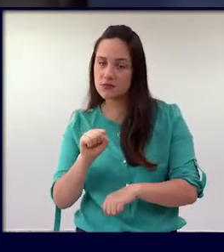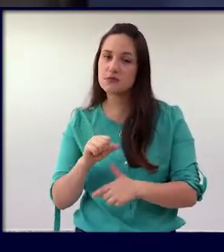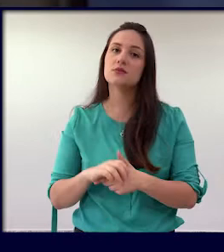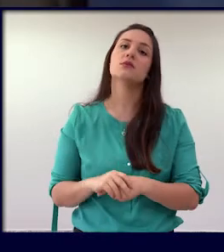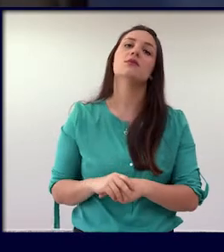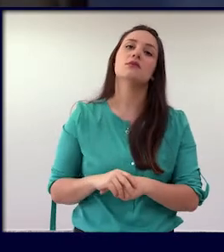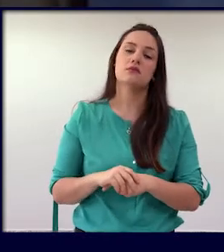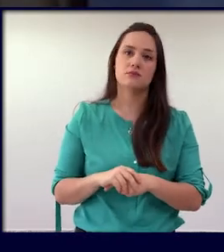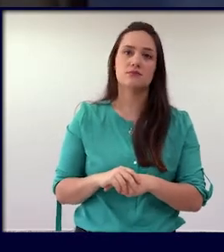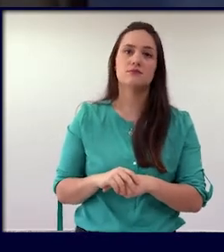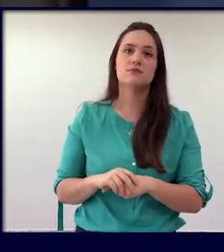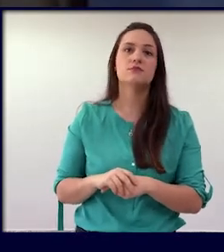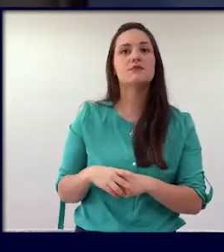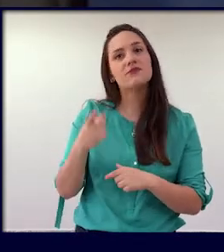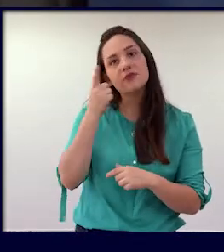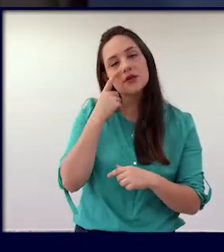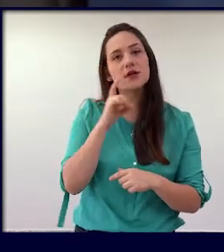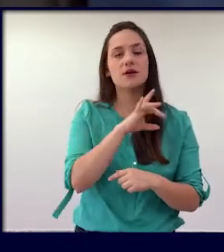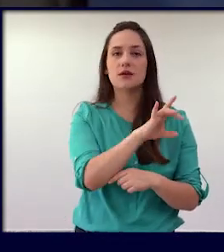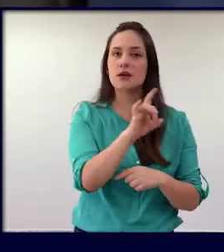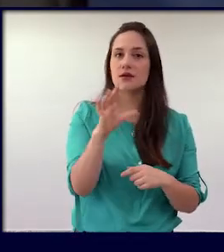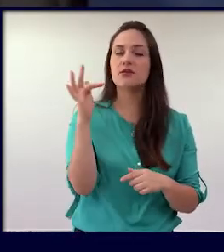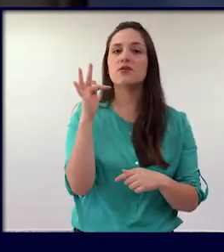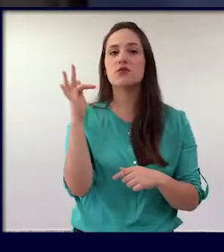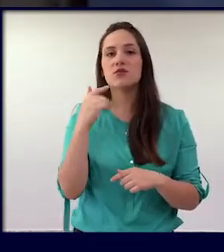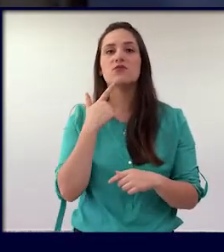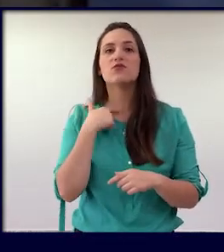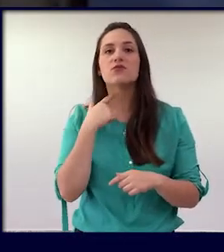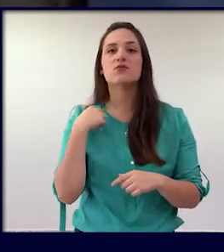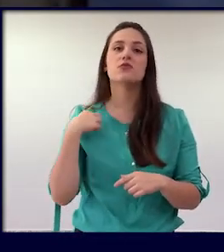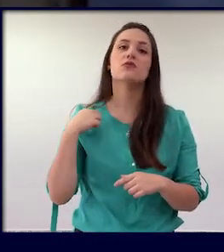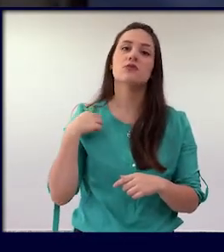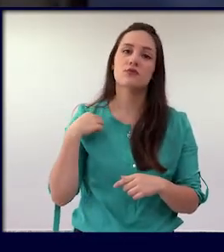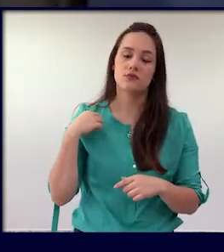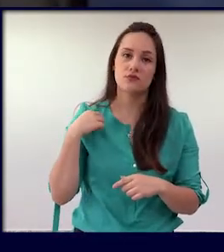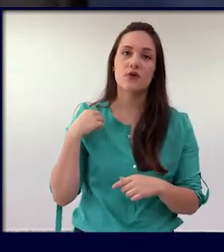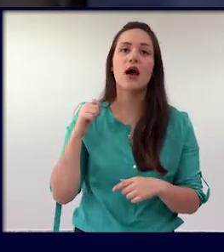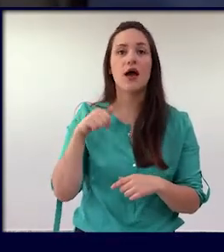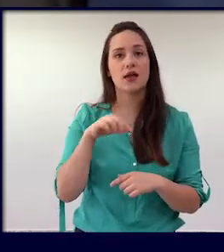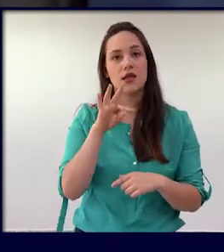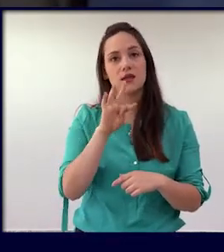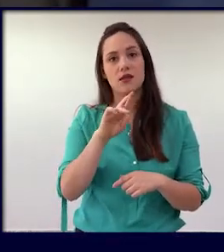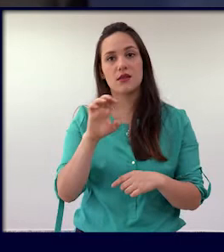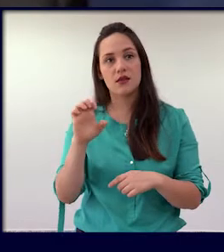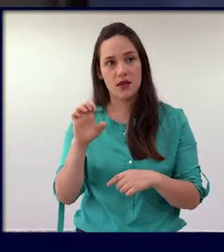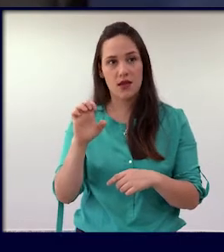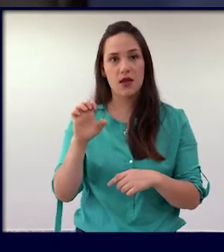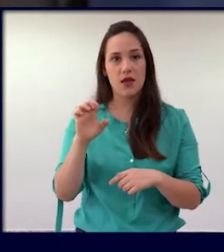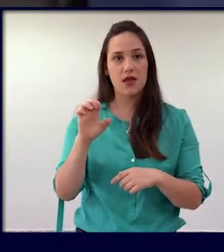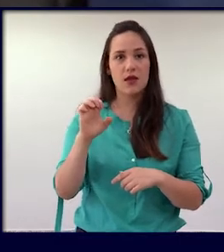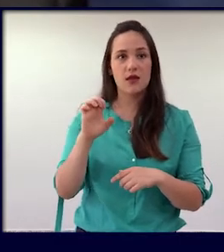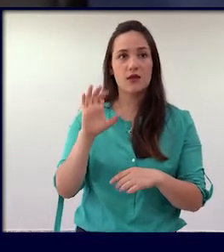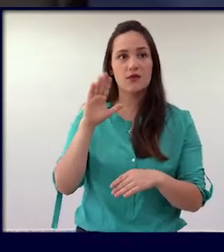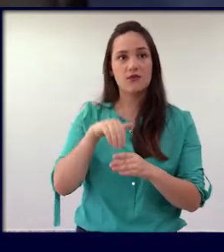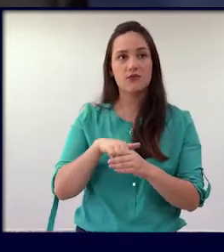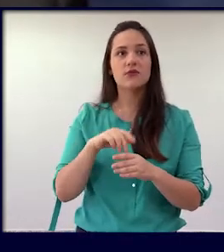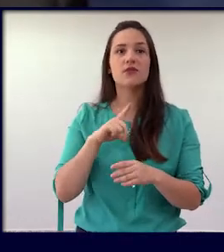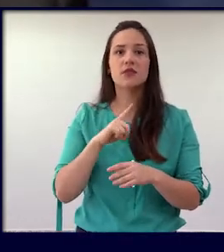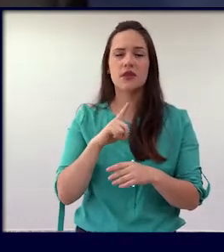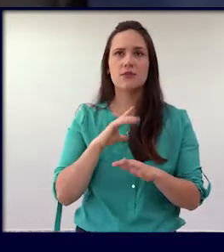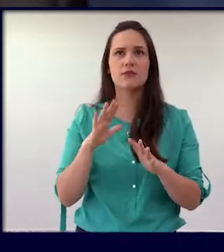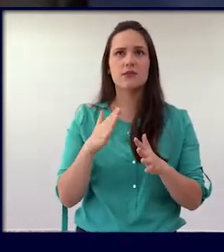de acordo com a denominação que cada faculdade dá. Nós temos aqui no TREMS,